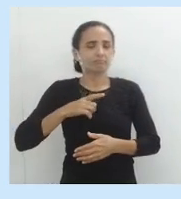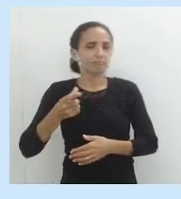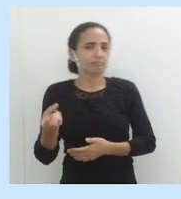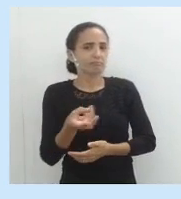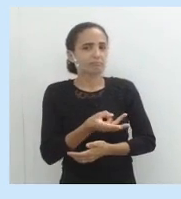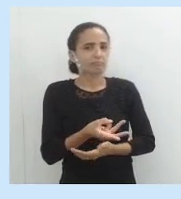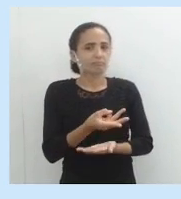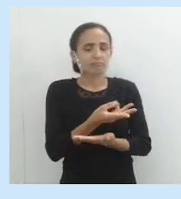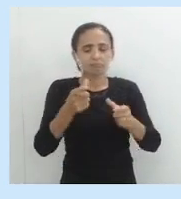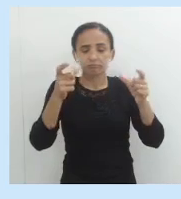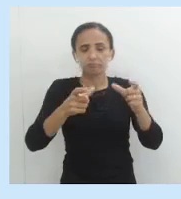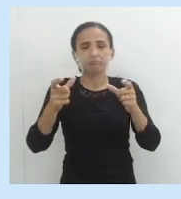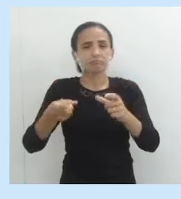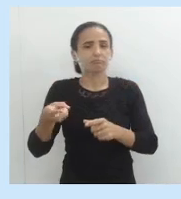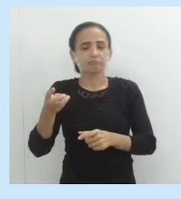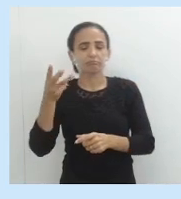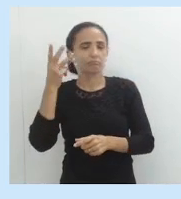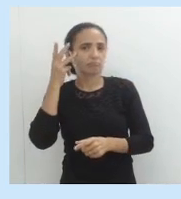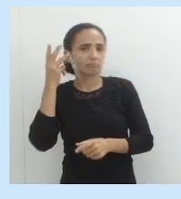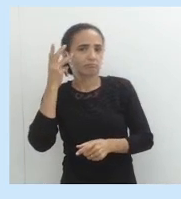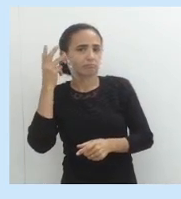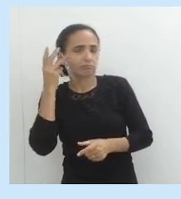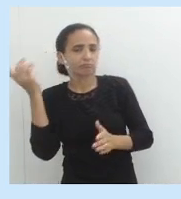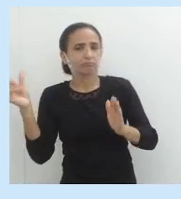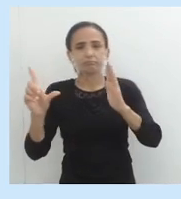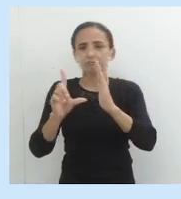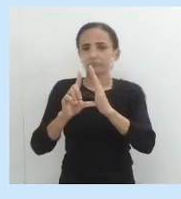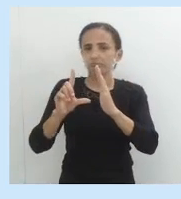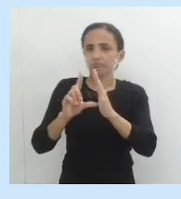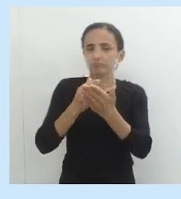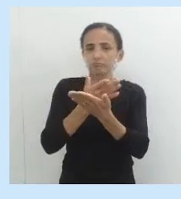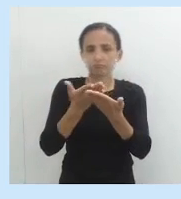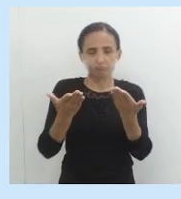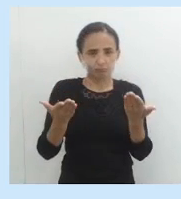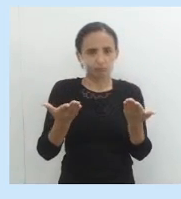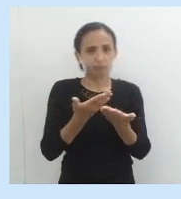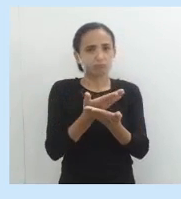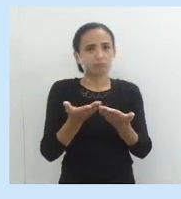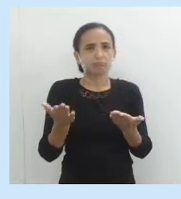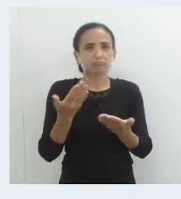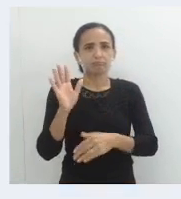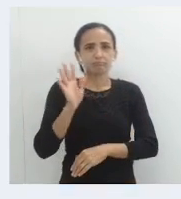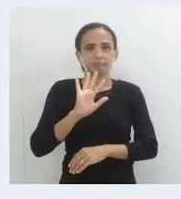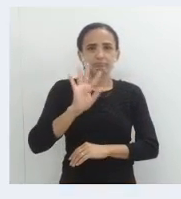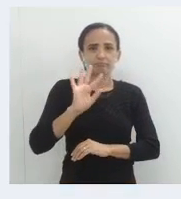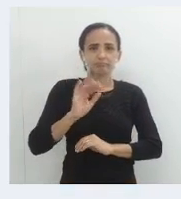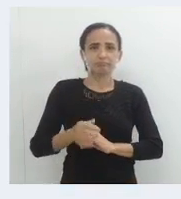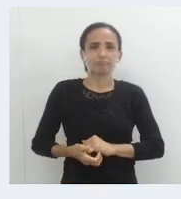um lugar muito amplo, né? Museu, nas galerias, nas pinacotecas, né? Até a próxima!